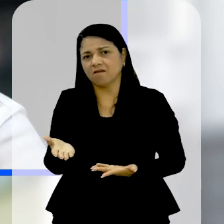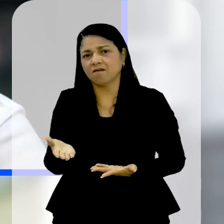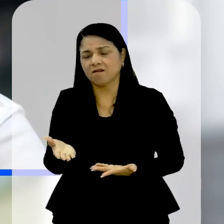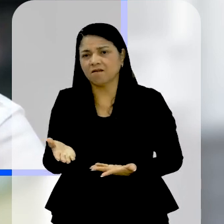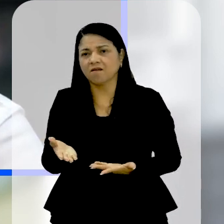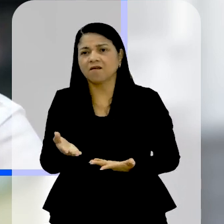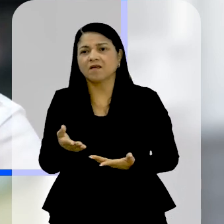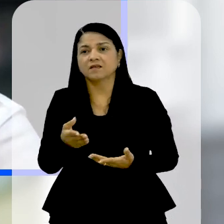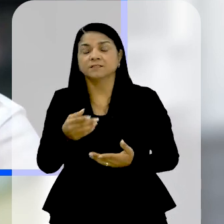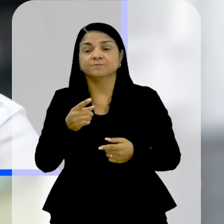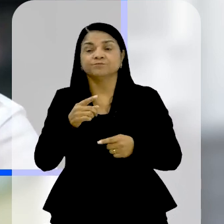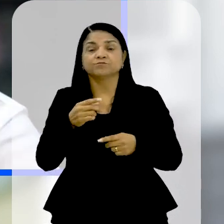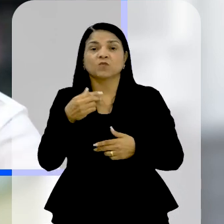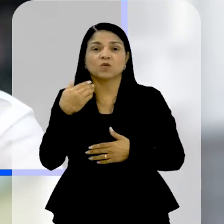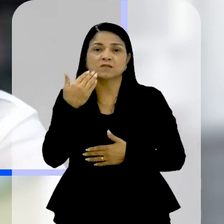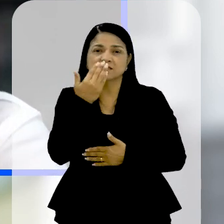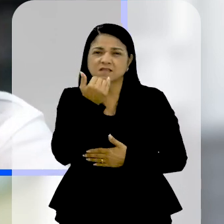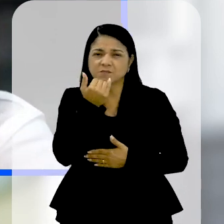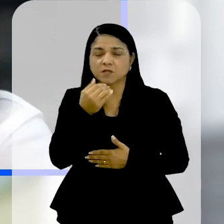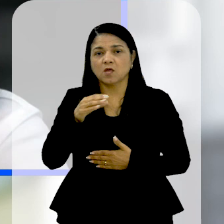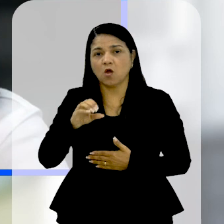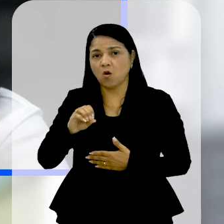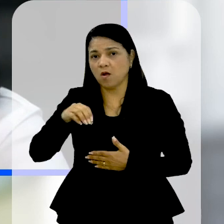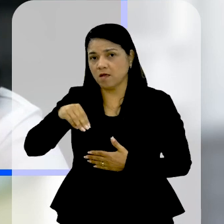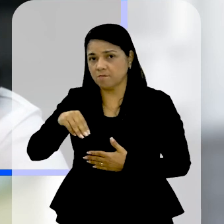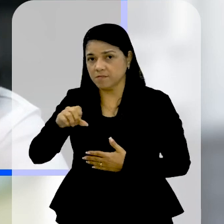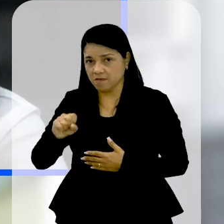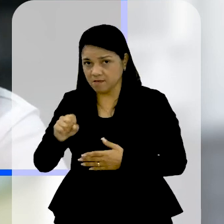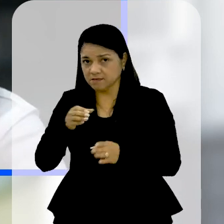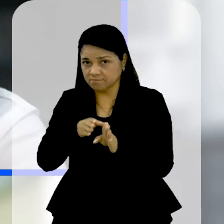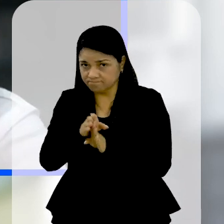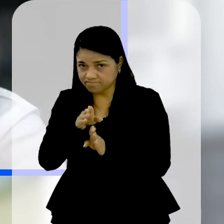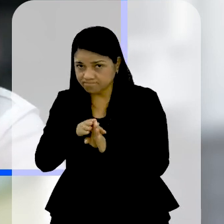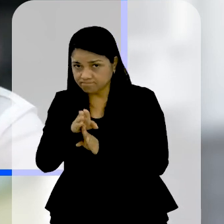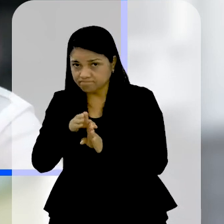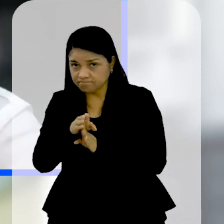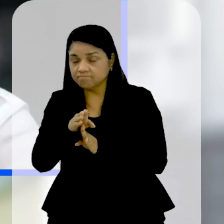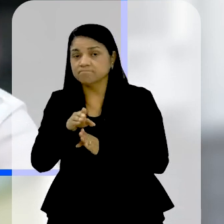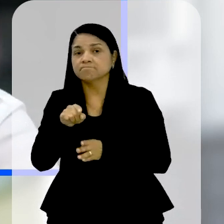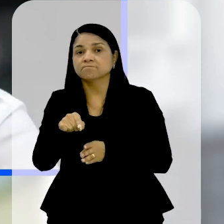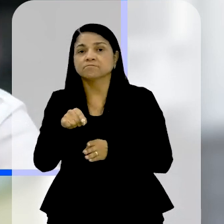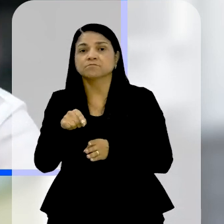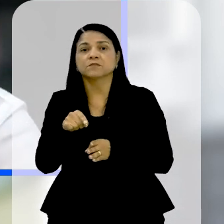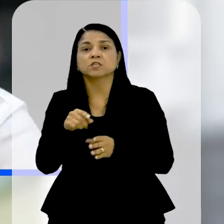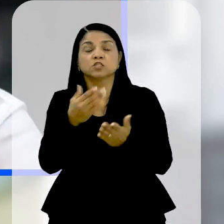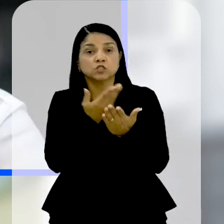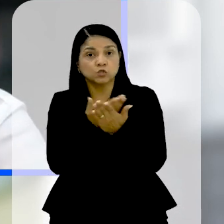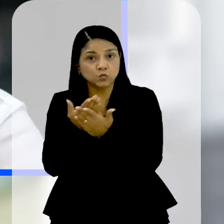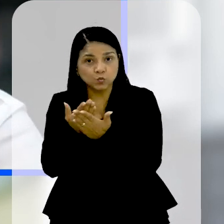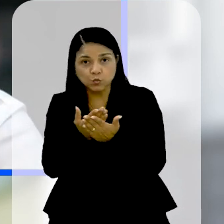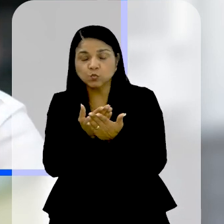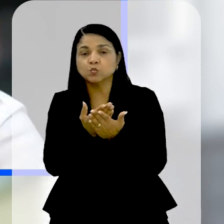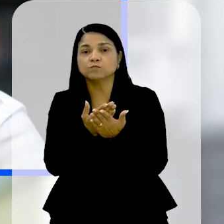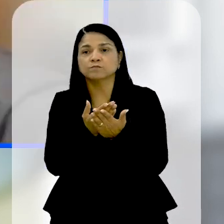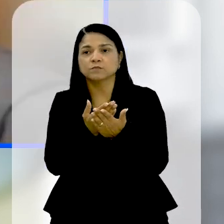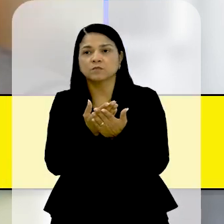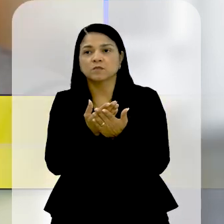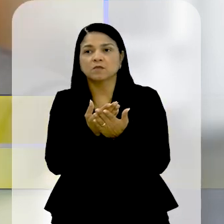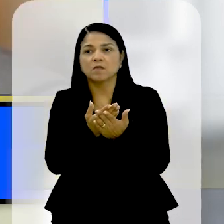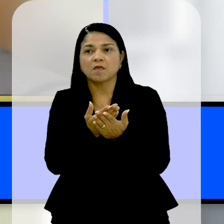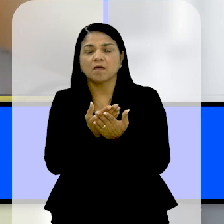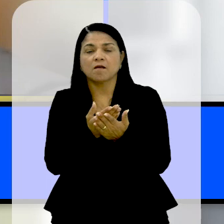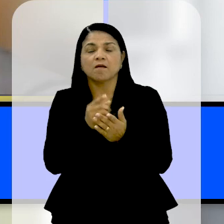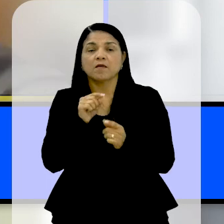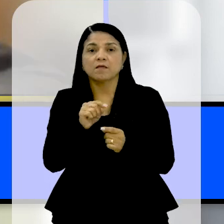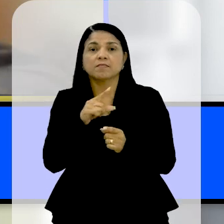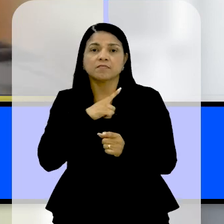Exatamente. O diretor de nutrição da OMS, Francisco Blanco, quando tomou ciência desse estudo, falou assim que era